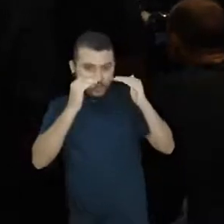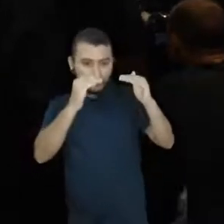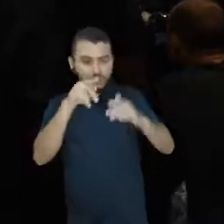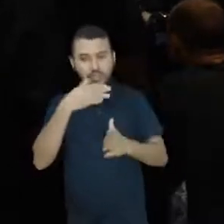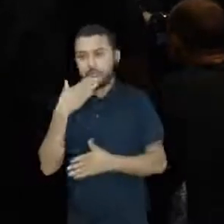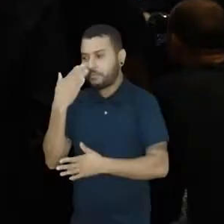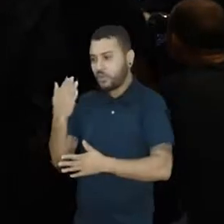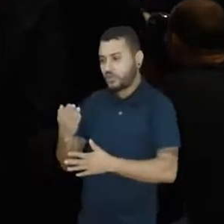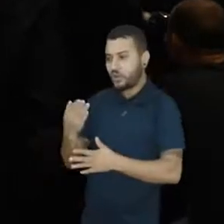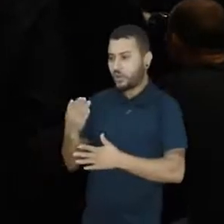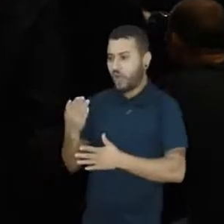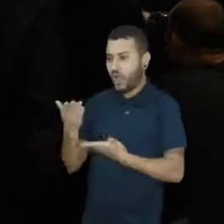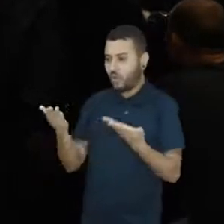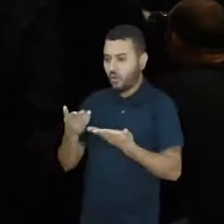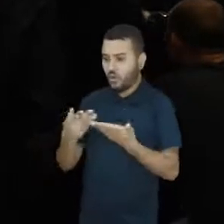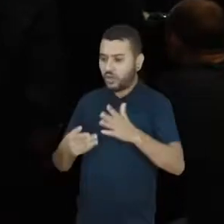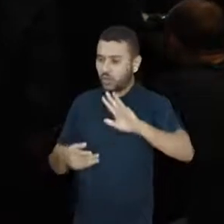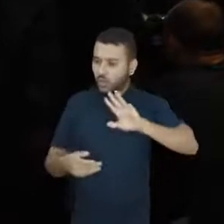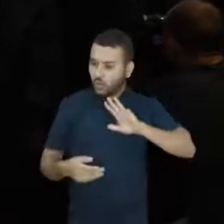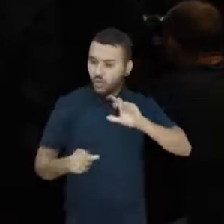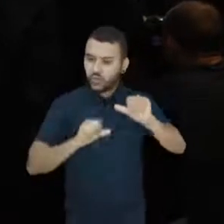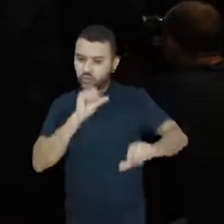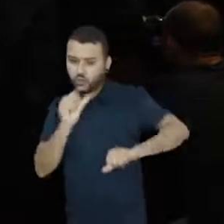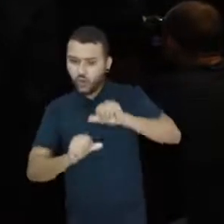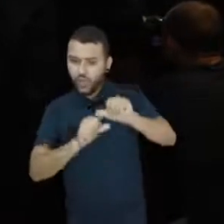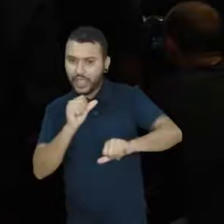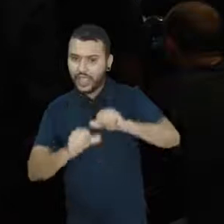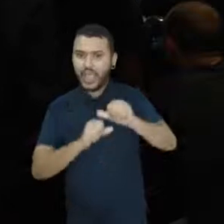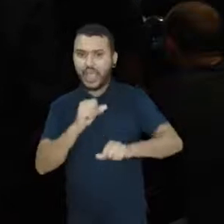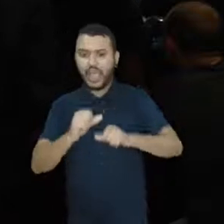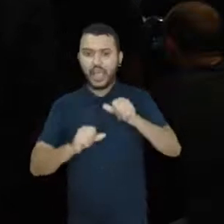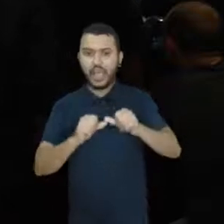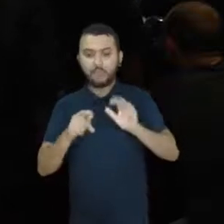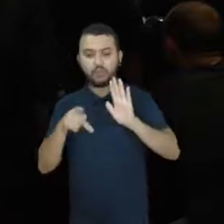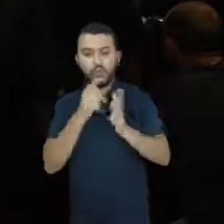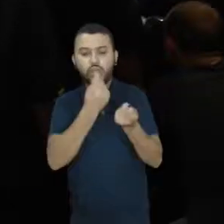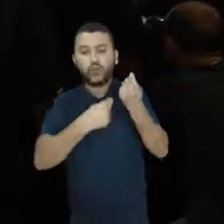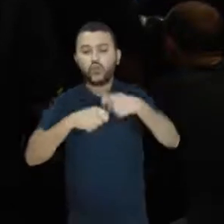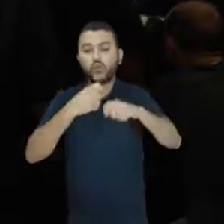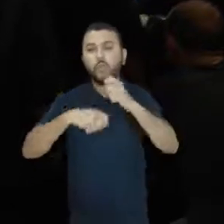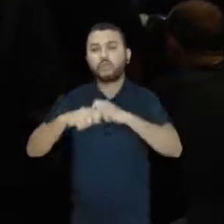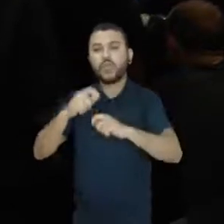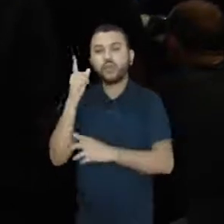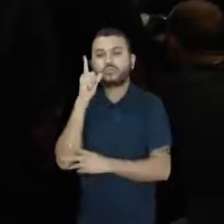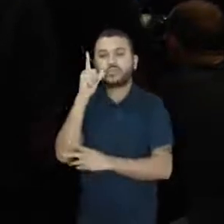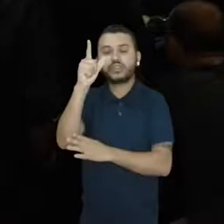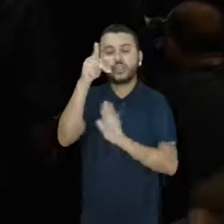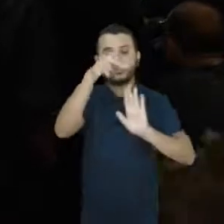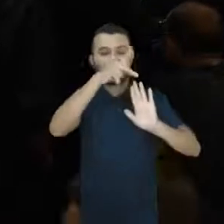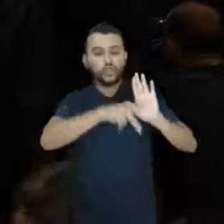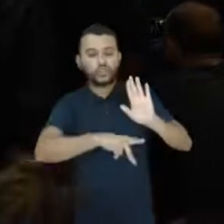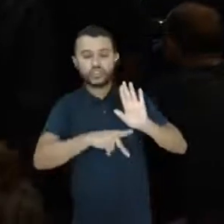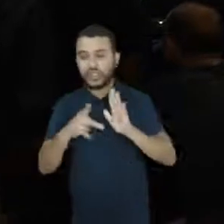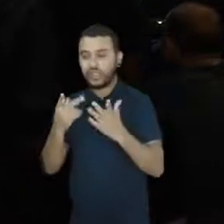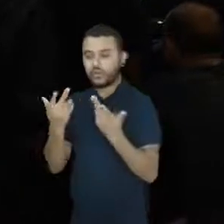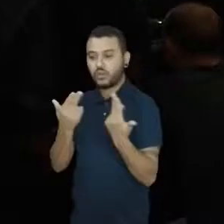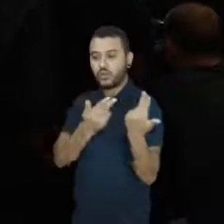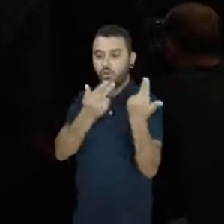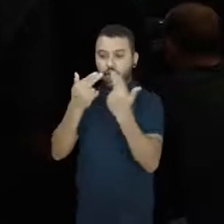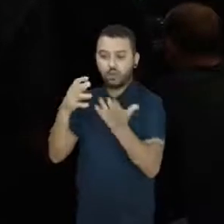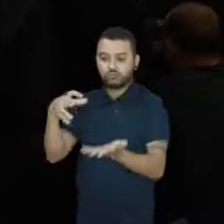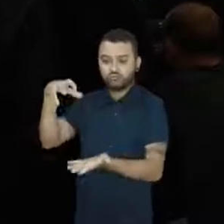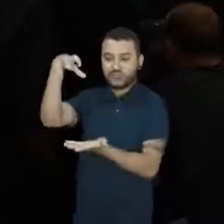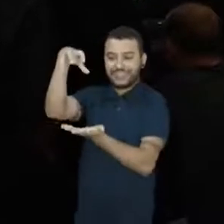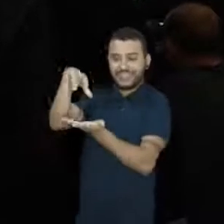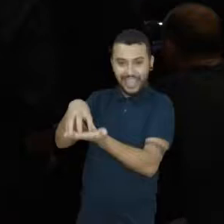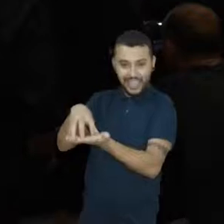algum tipo de reforma ou de sinalização na área econômica para trazer o plano de governo dele mais ao centro e se a